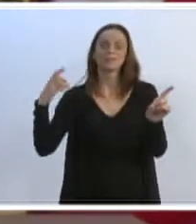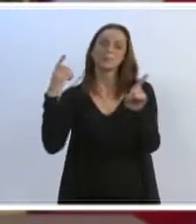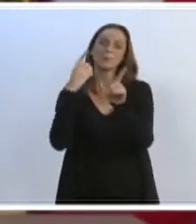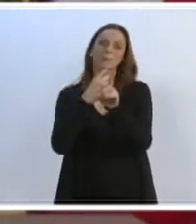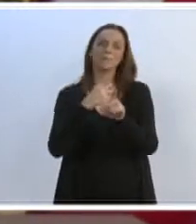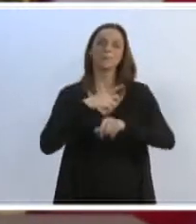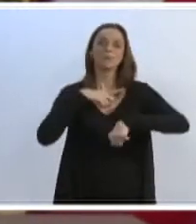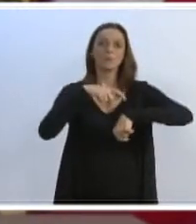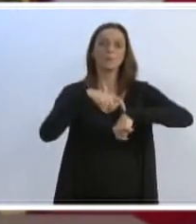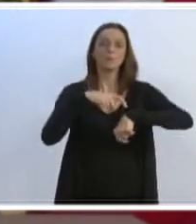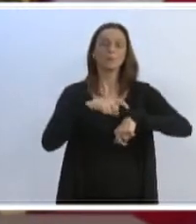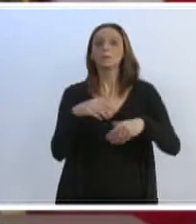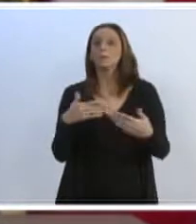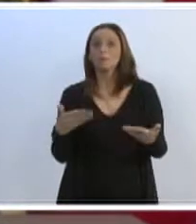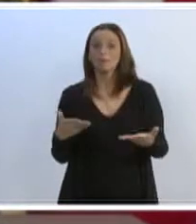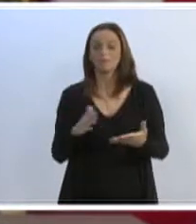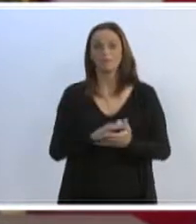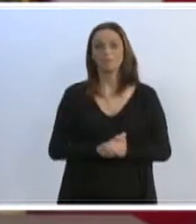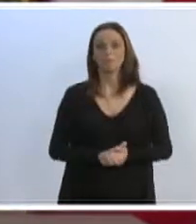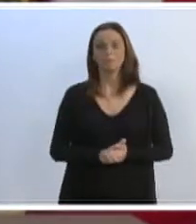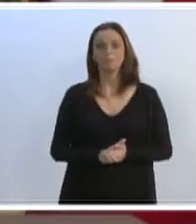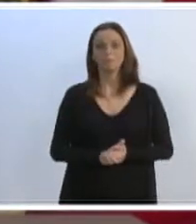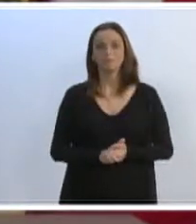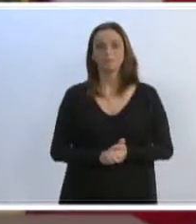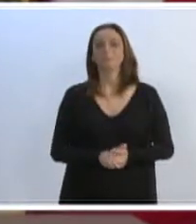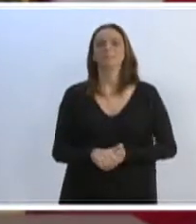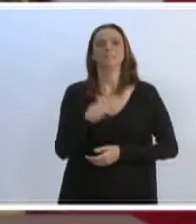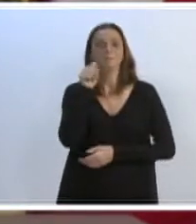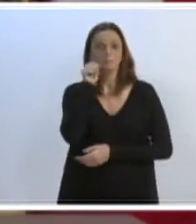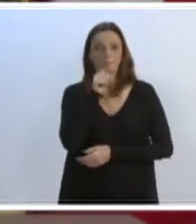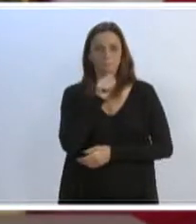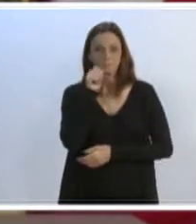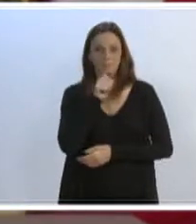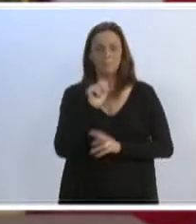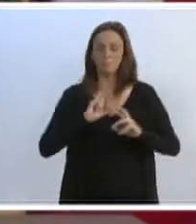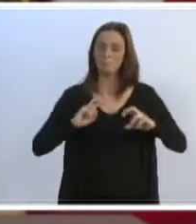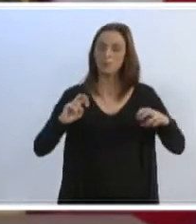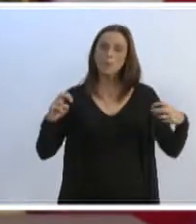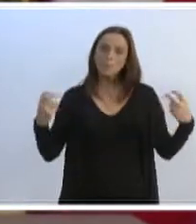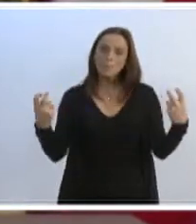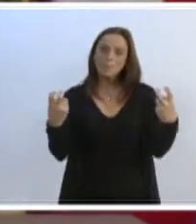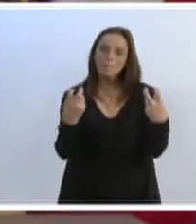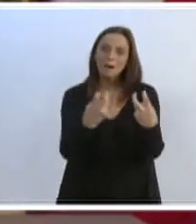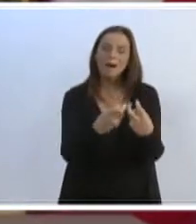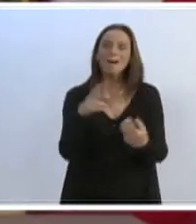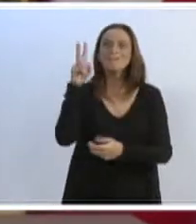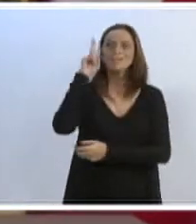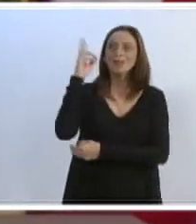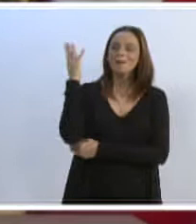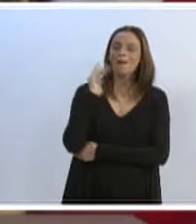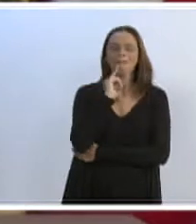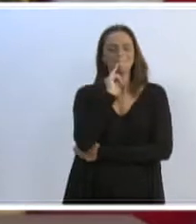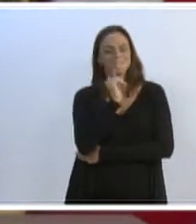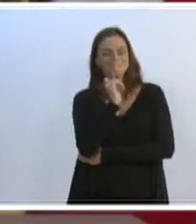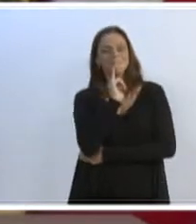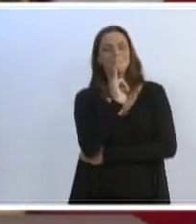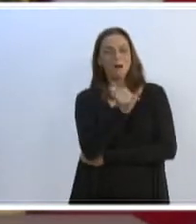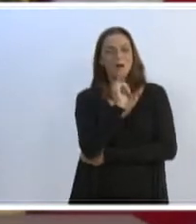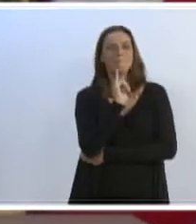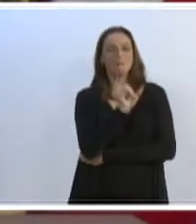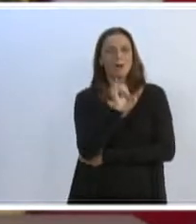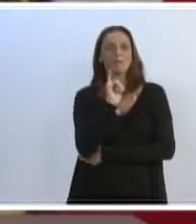lançamos 1.500 páginas, hoje ela já está com 813 títulos de